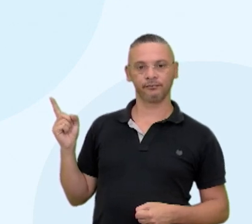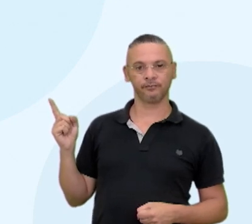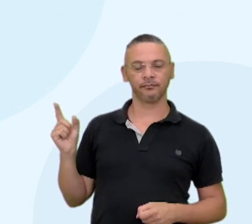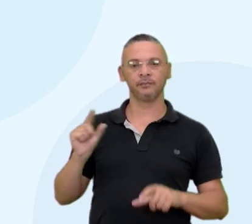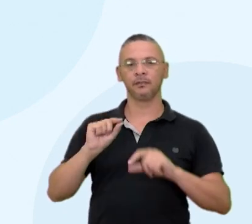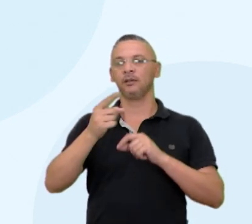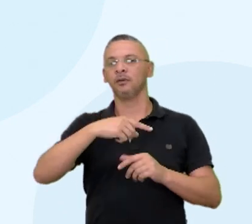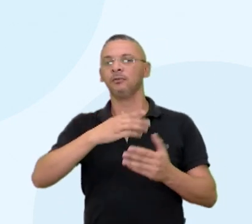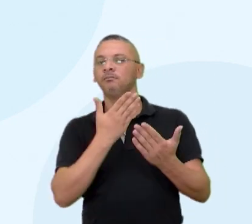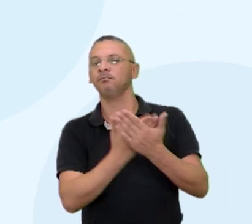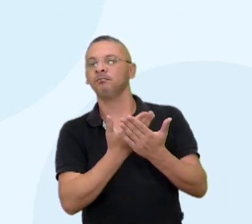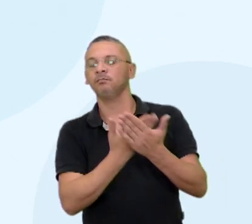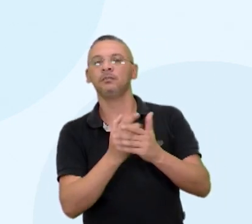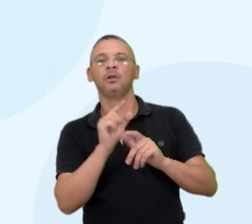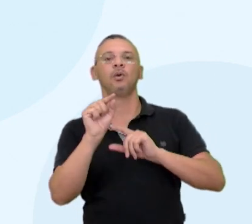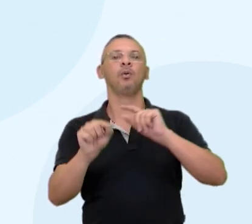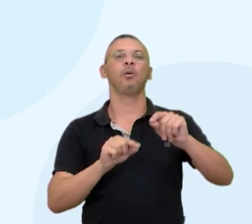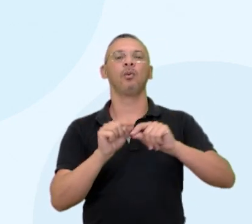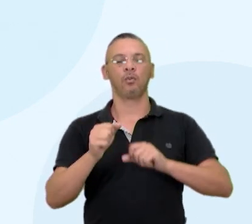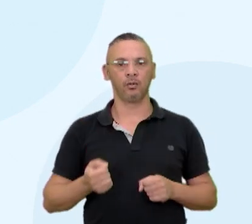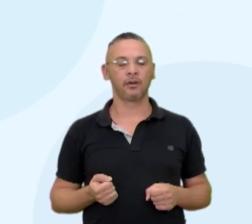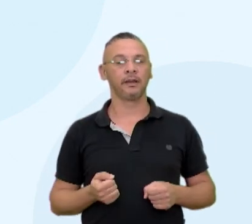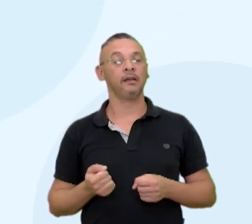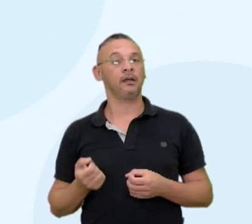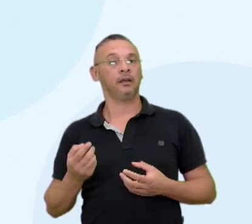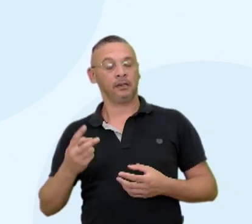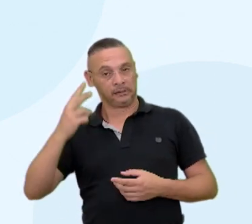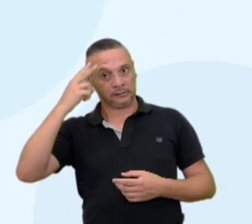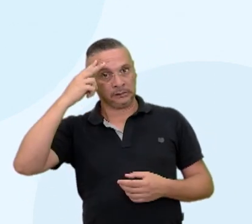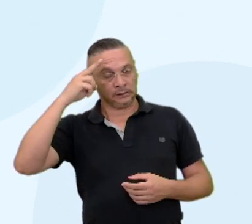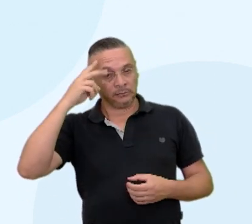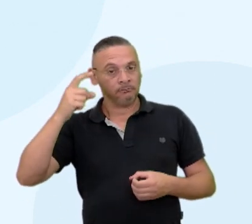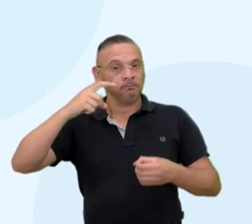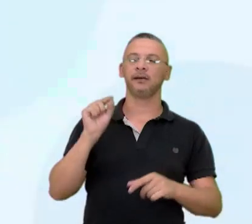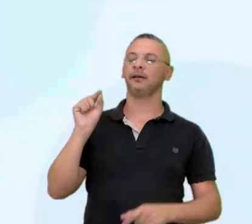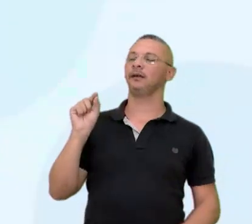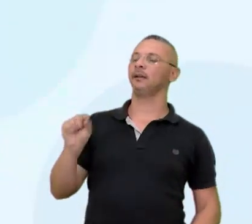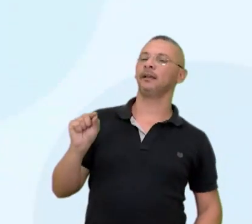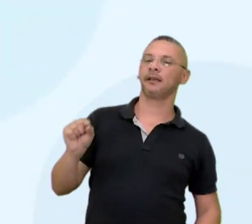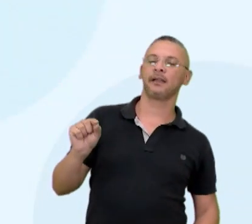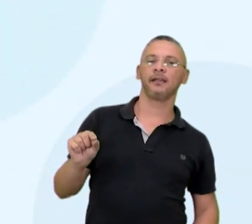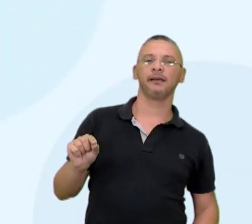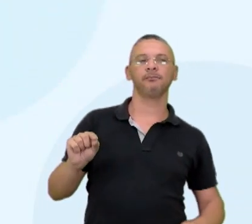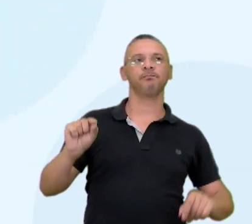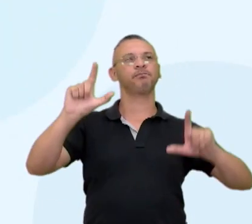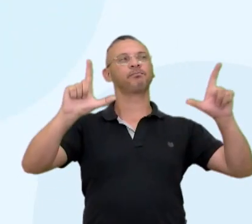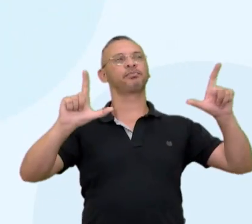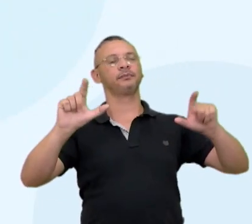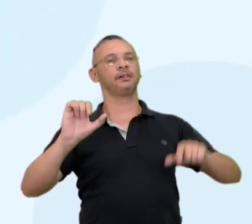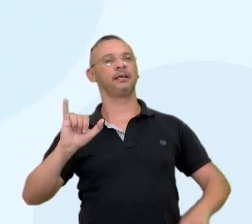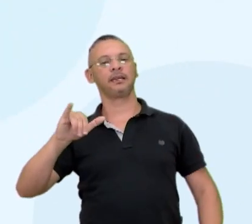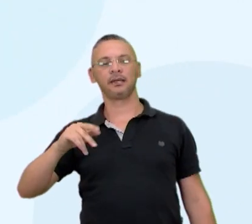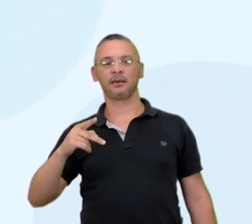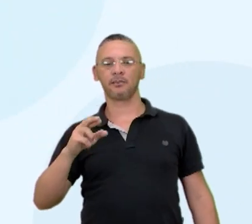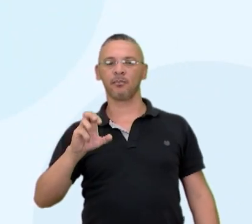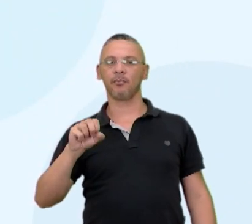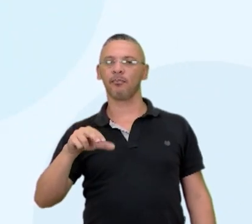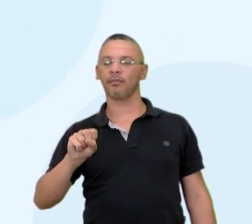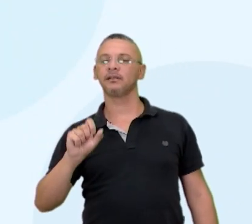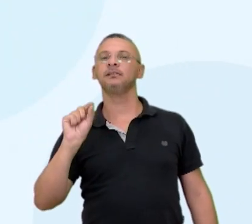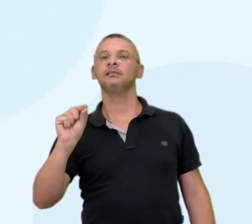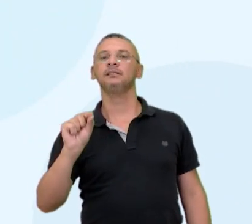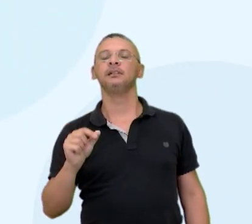Siga as comandas que daremos por aqui, vai dar tudo certo. Beleza? Então vamos lá então, para que fique legal a aula, vamos retomar alguns pontos que fizemos